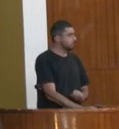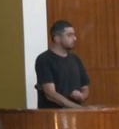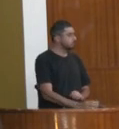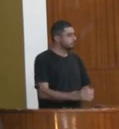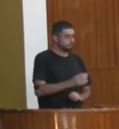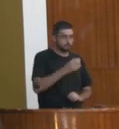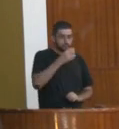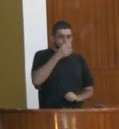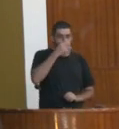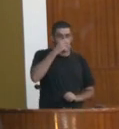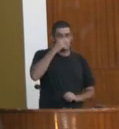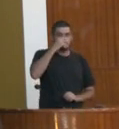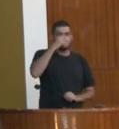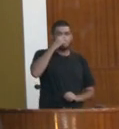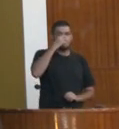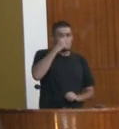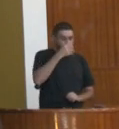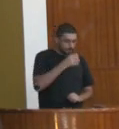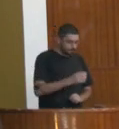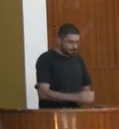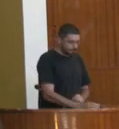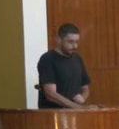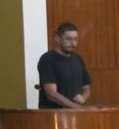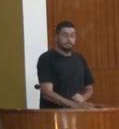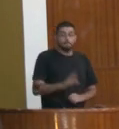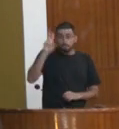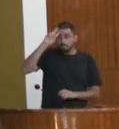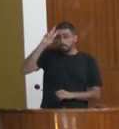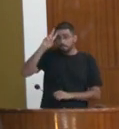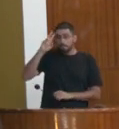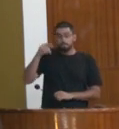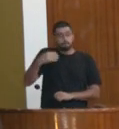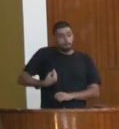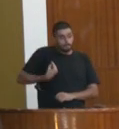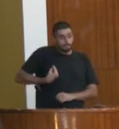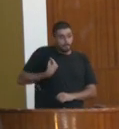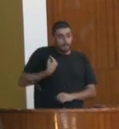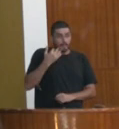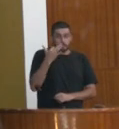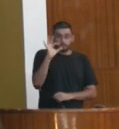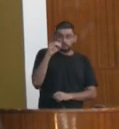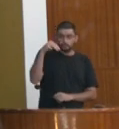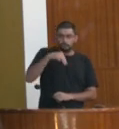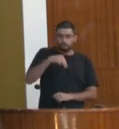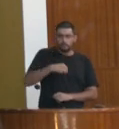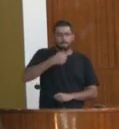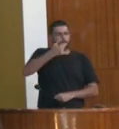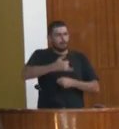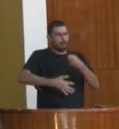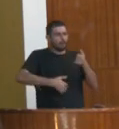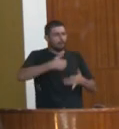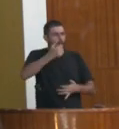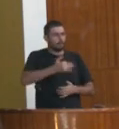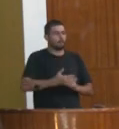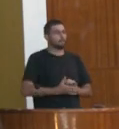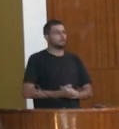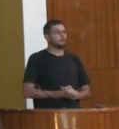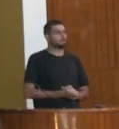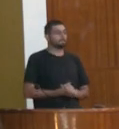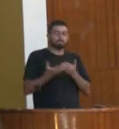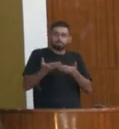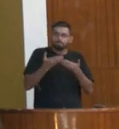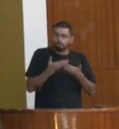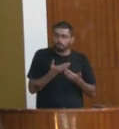Eu gostaria de lembrar que os palestrantes têm de 10 a 15 minutos. Convidamos agora o doutor Alex Araújo